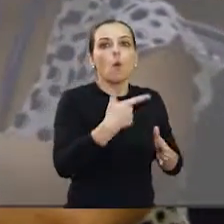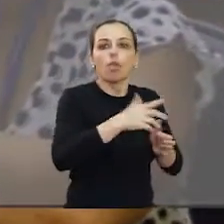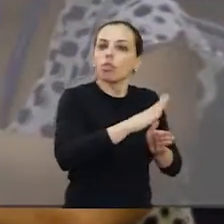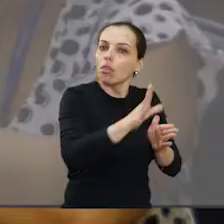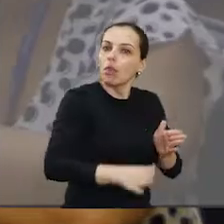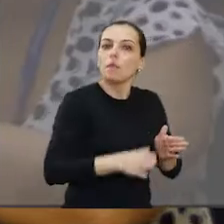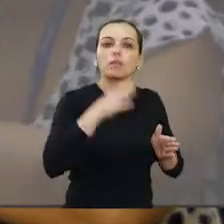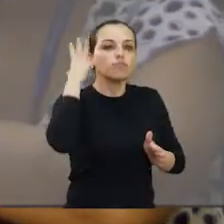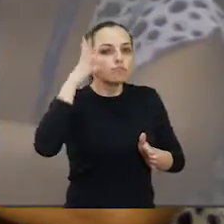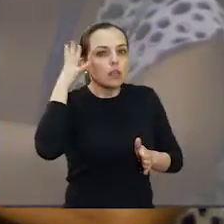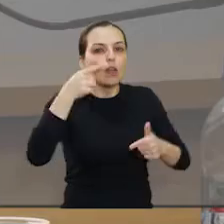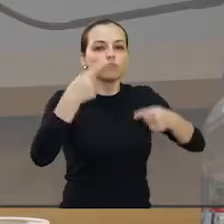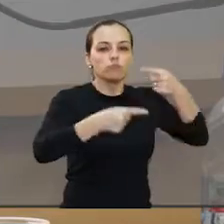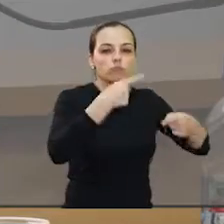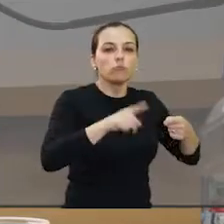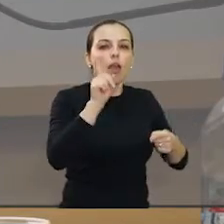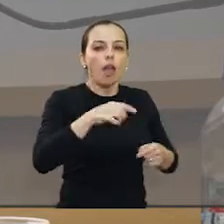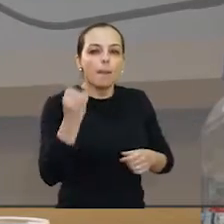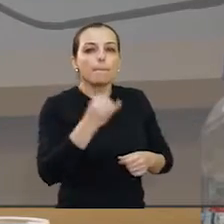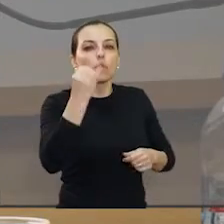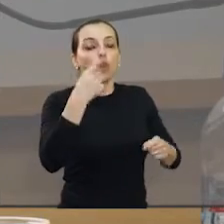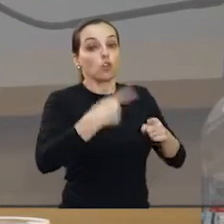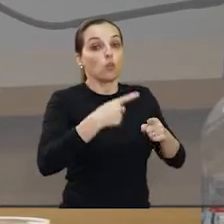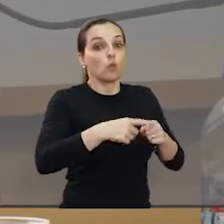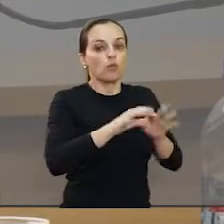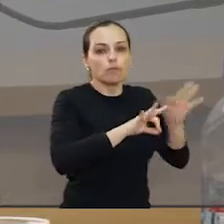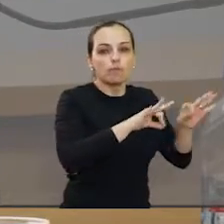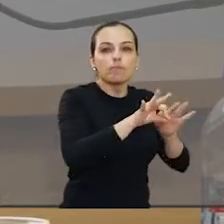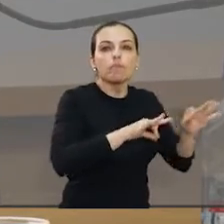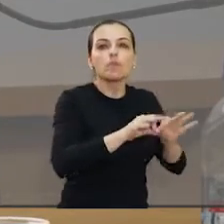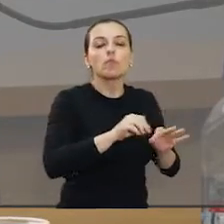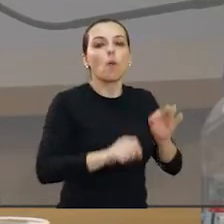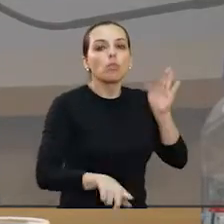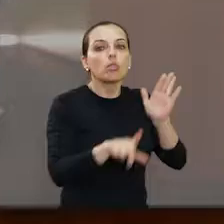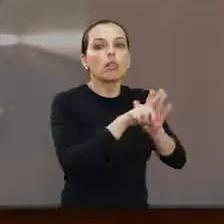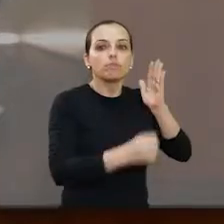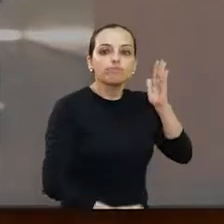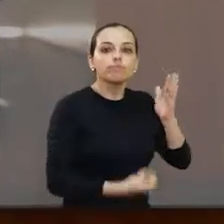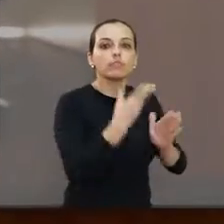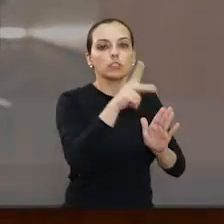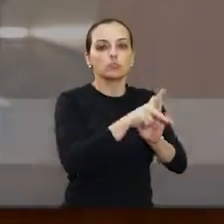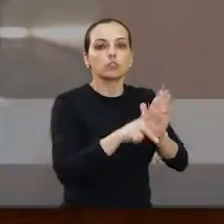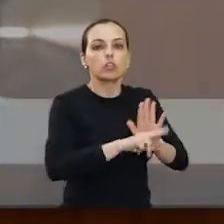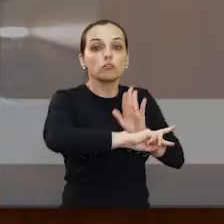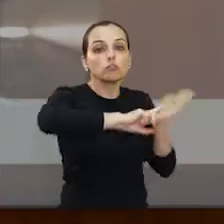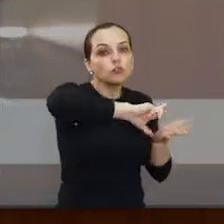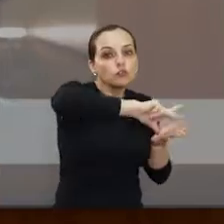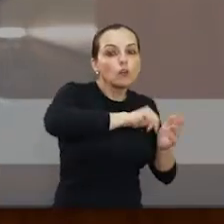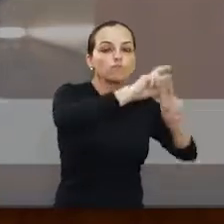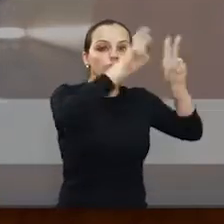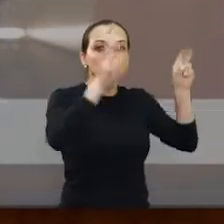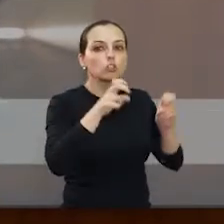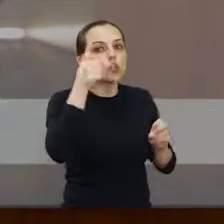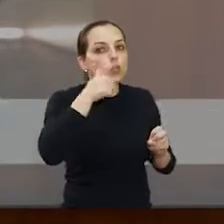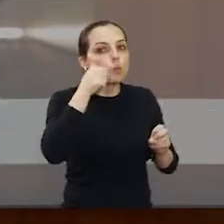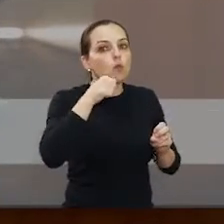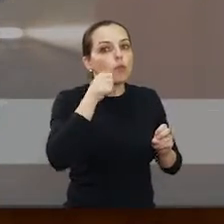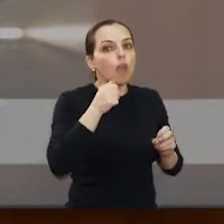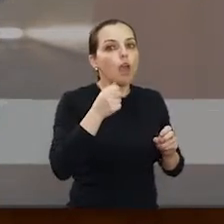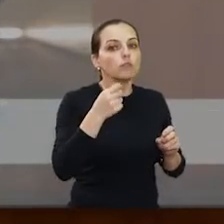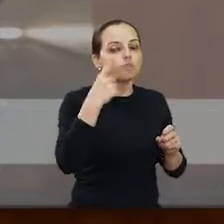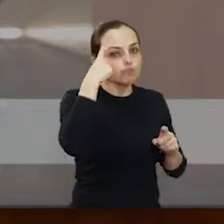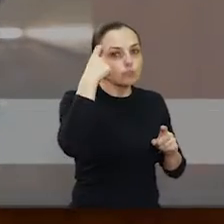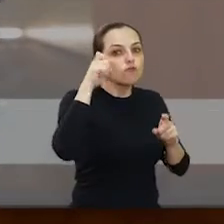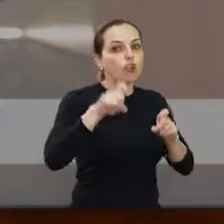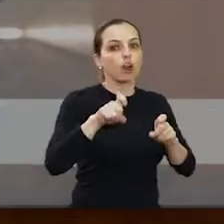e os atendimentos disponíveis para as vítimas também foram objeto de discussão. O Centro de Referência da Mulher é o órgão municipal responsável por